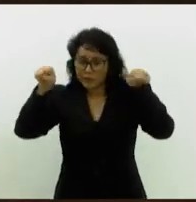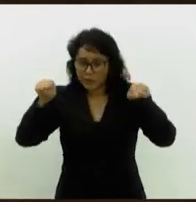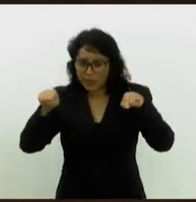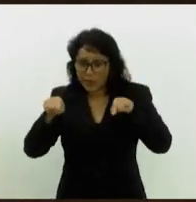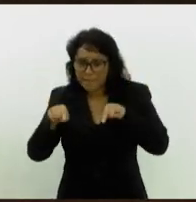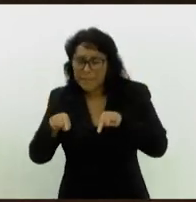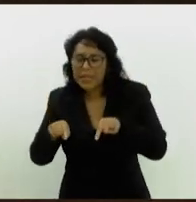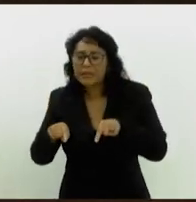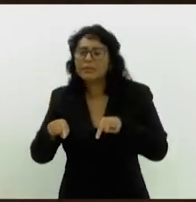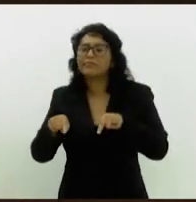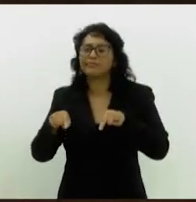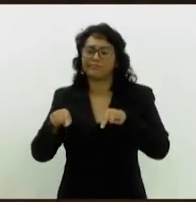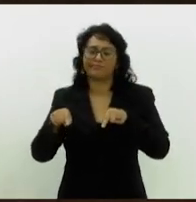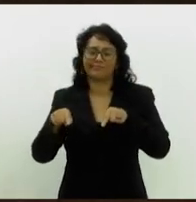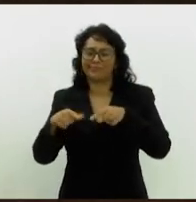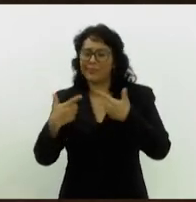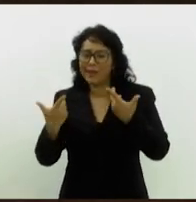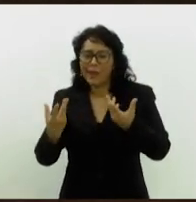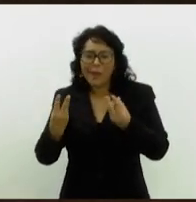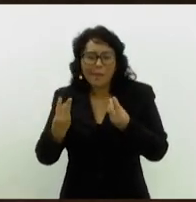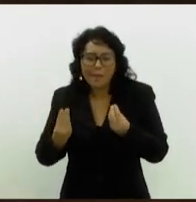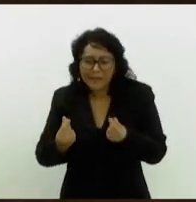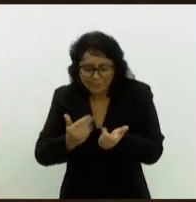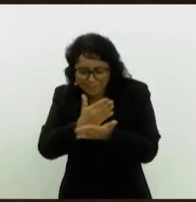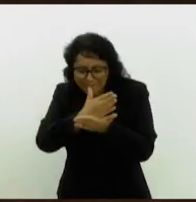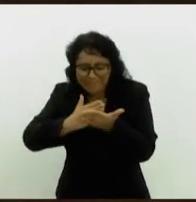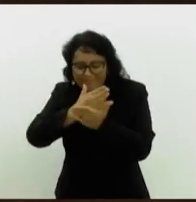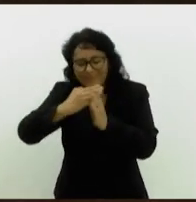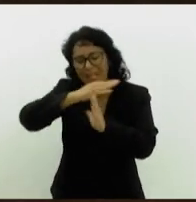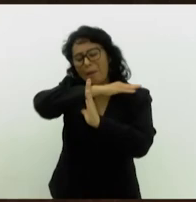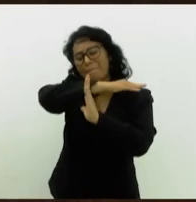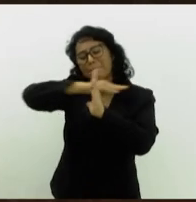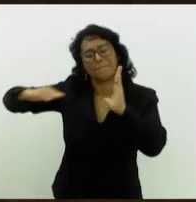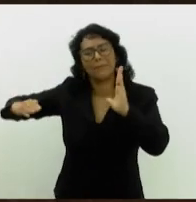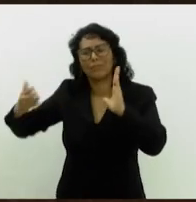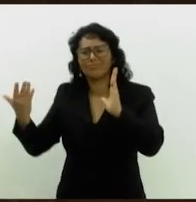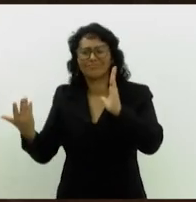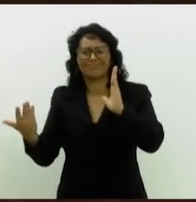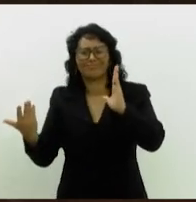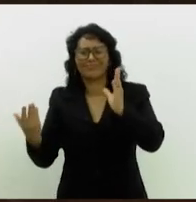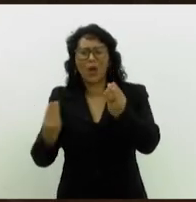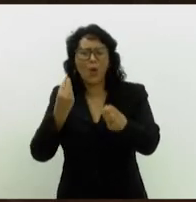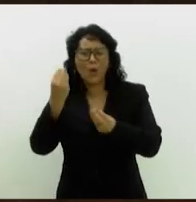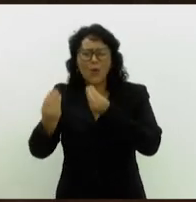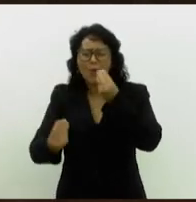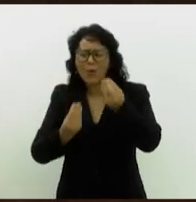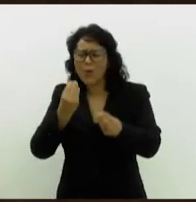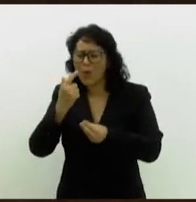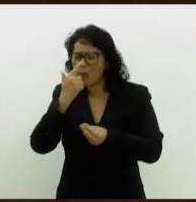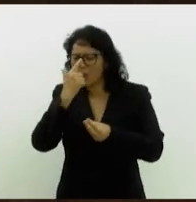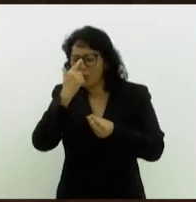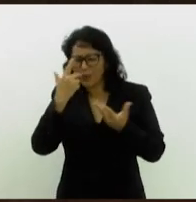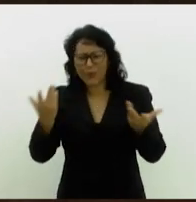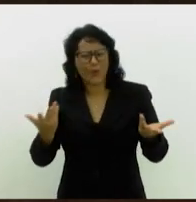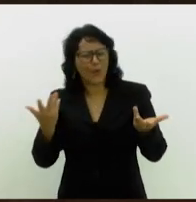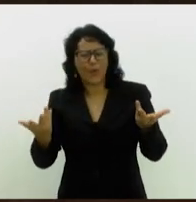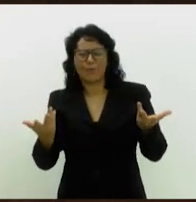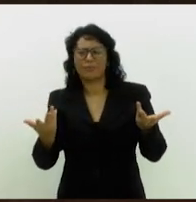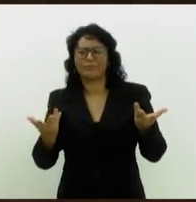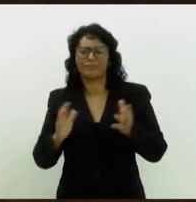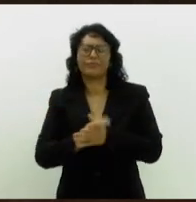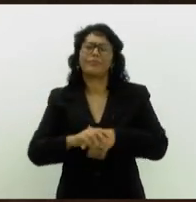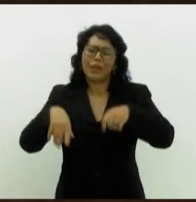dividido deputado Carlos min com a história de cada um só luta pelo seu plano de cargos e